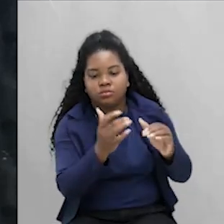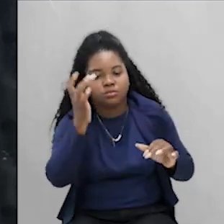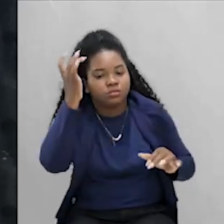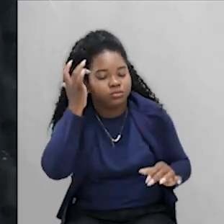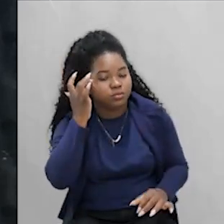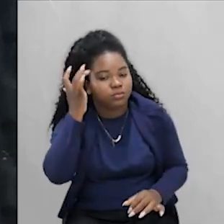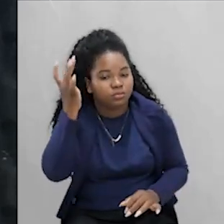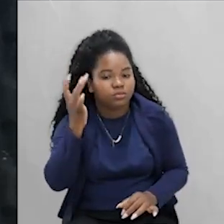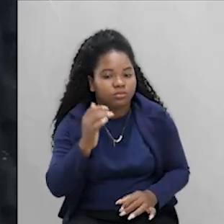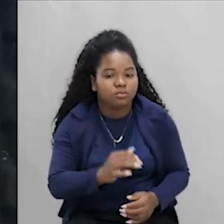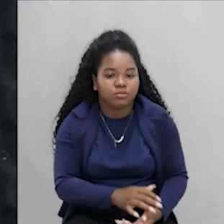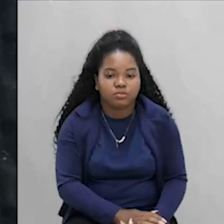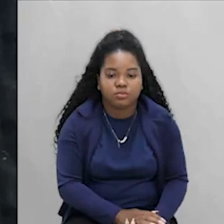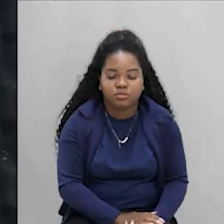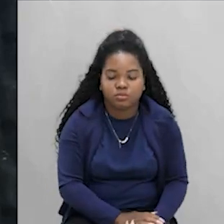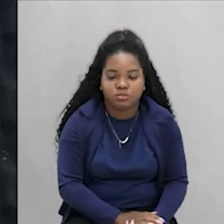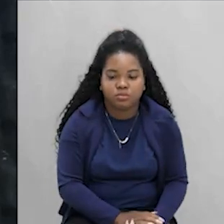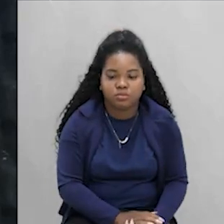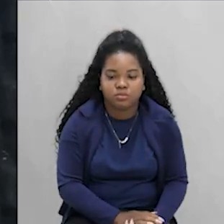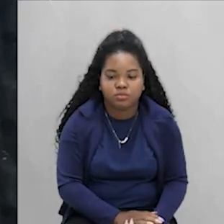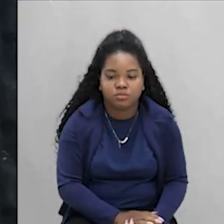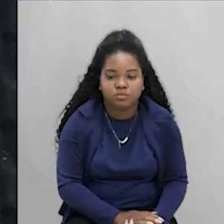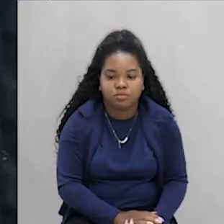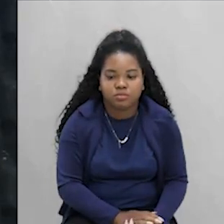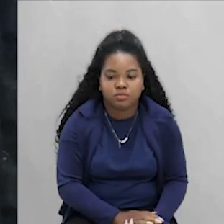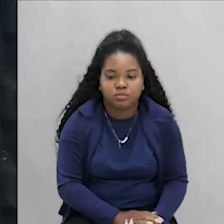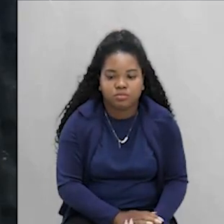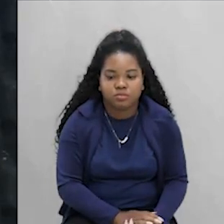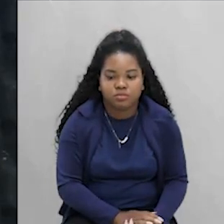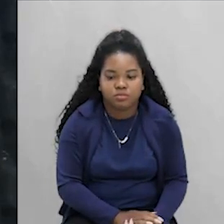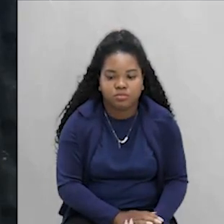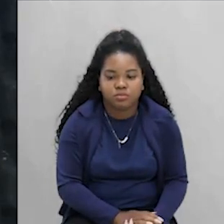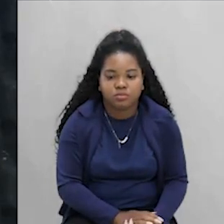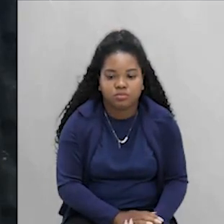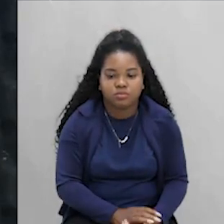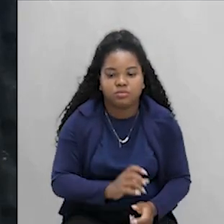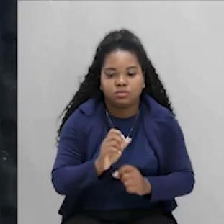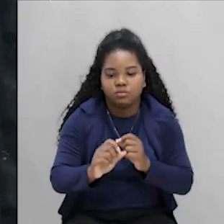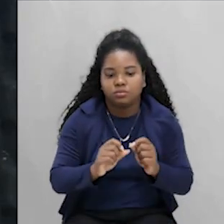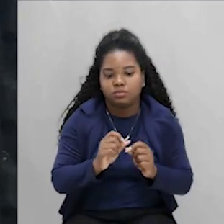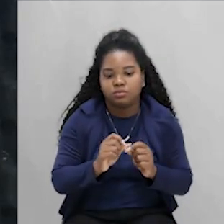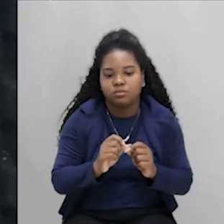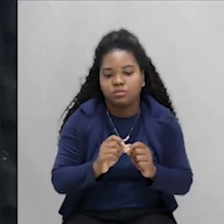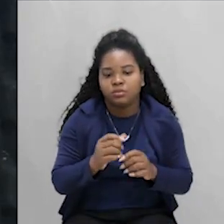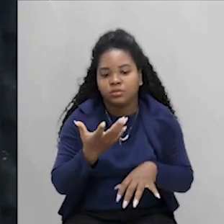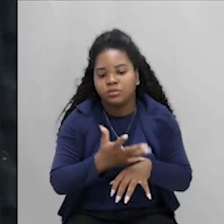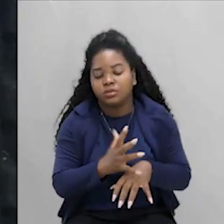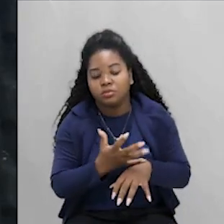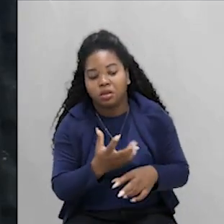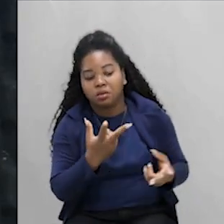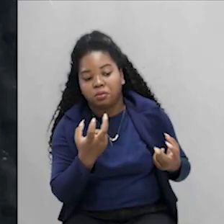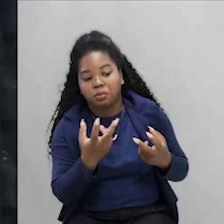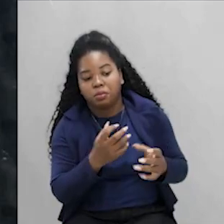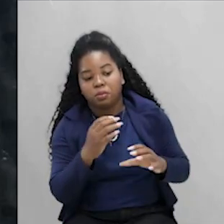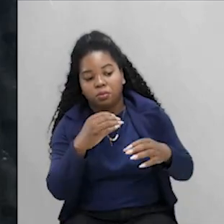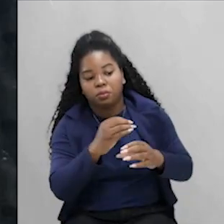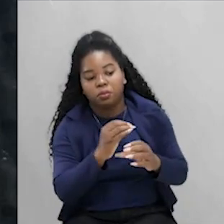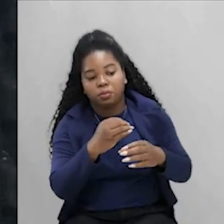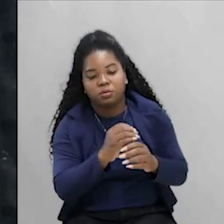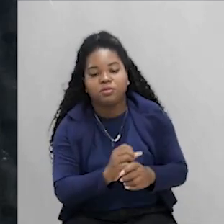facilidade Então o que acontece e tanto tanto é que os obreiro sobre isso na prática porque o seu laboratório foi